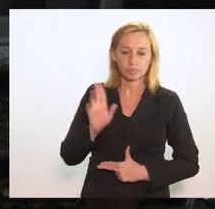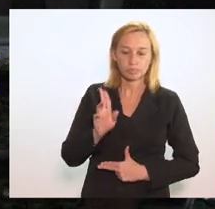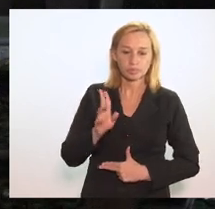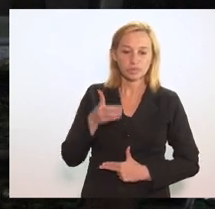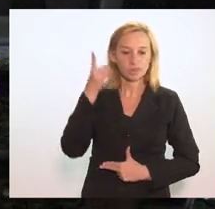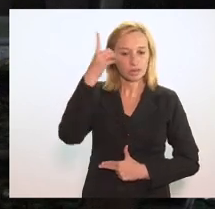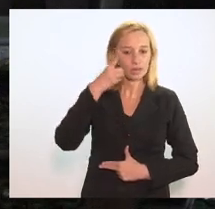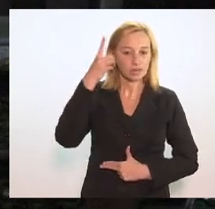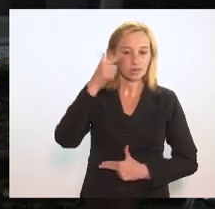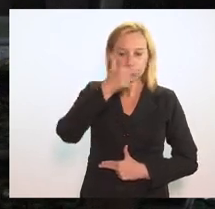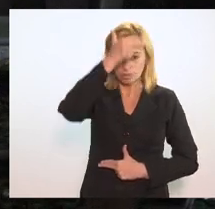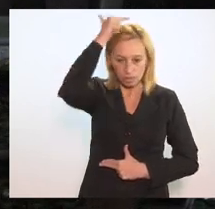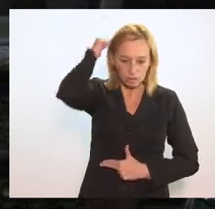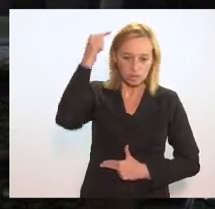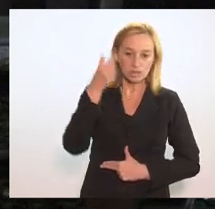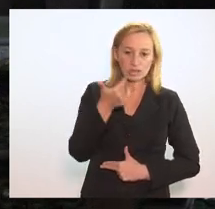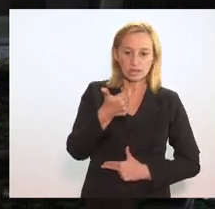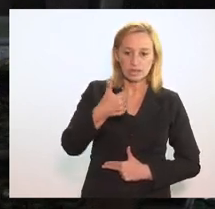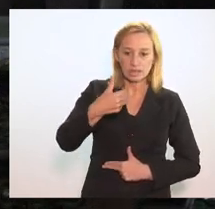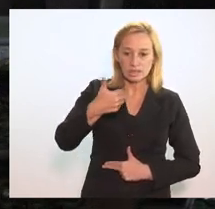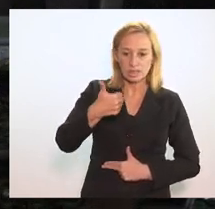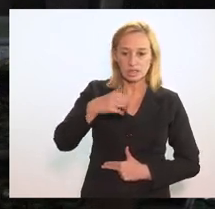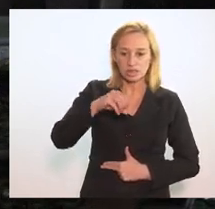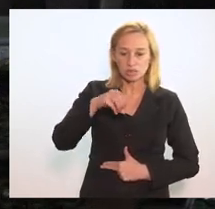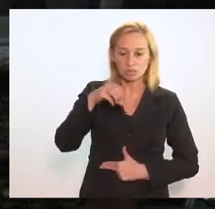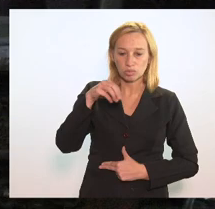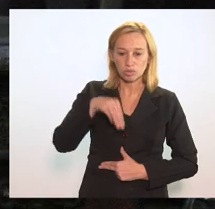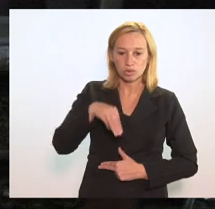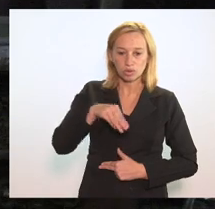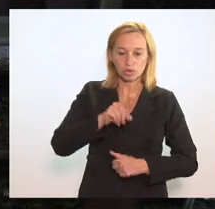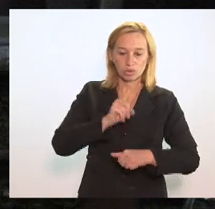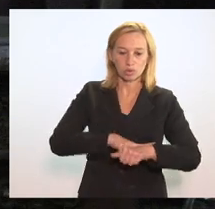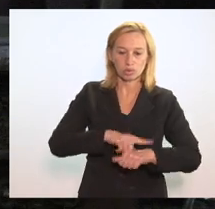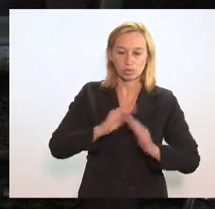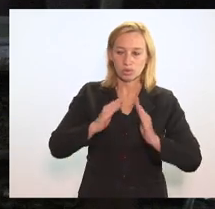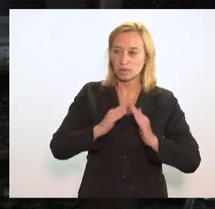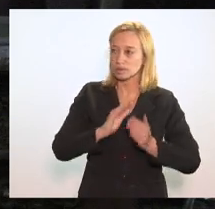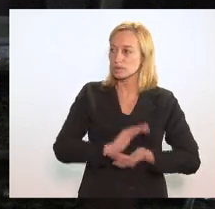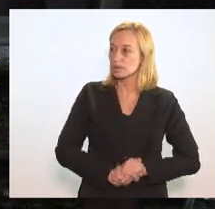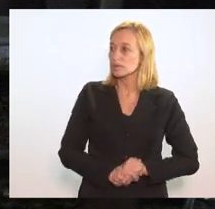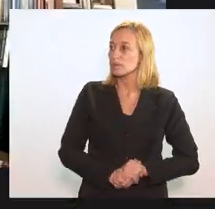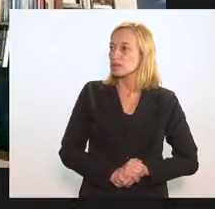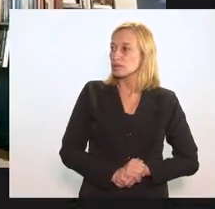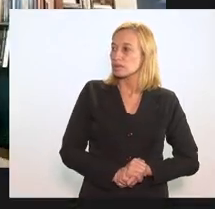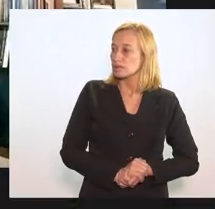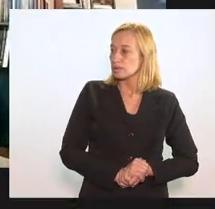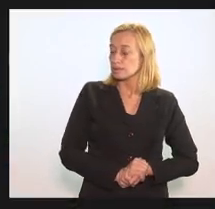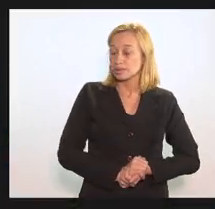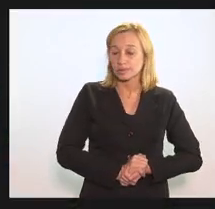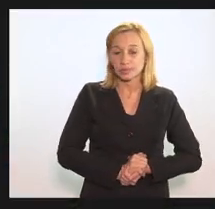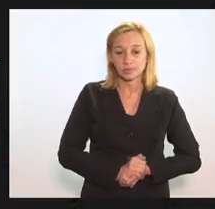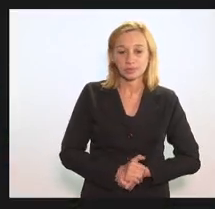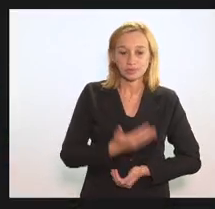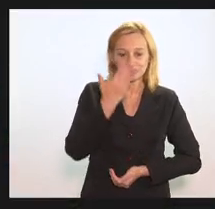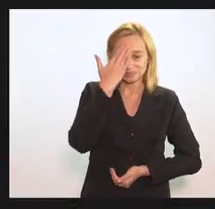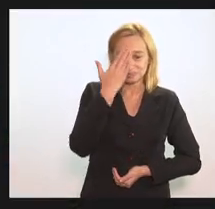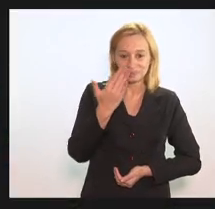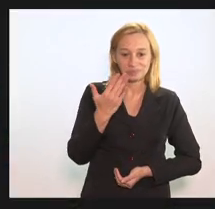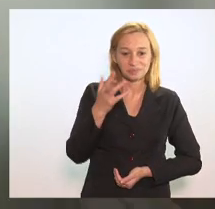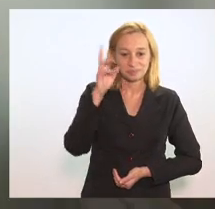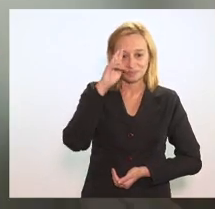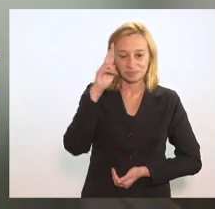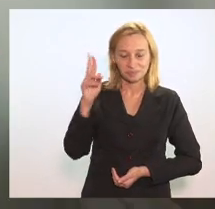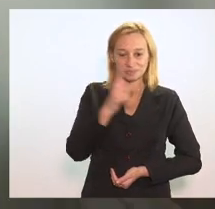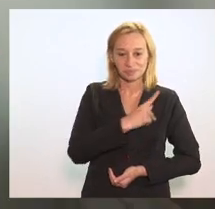deputado Luiz Paulo. O senhor dispõe de 10 minutos regimentais. Obrigado,